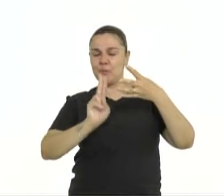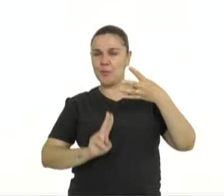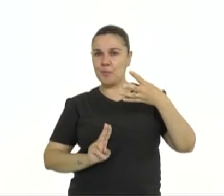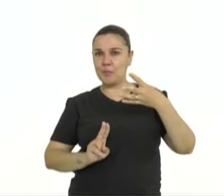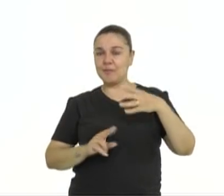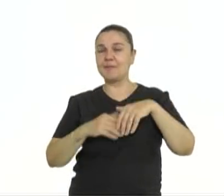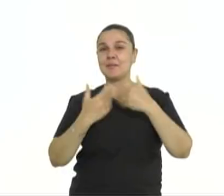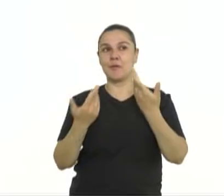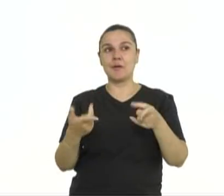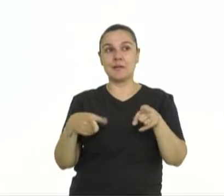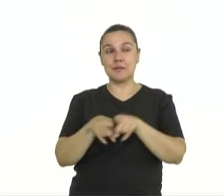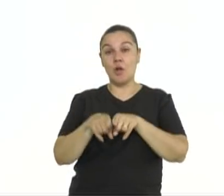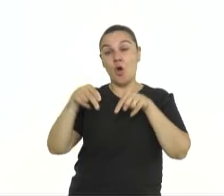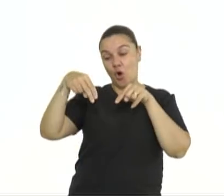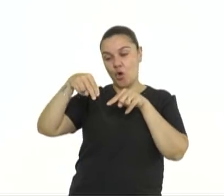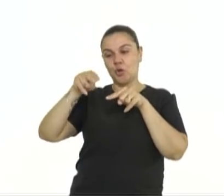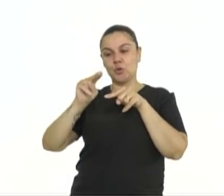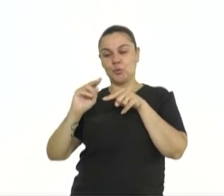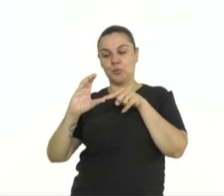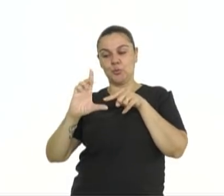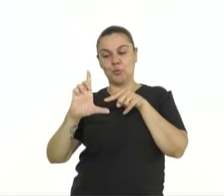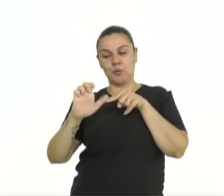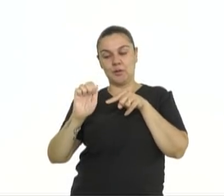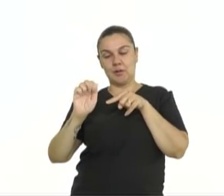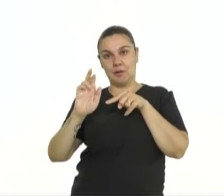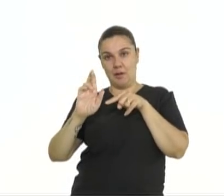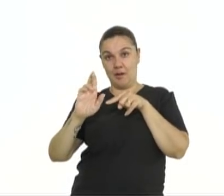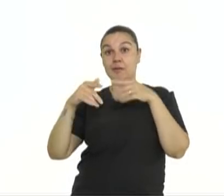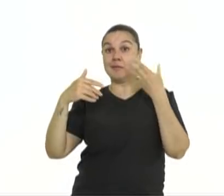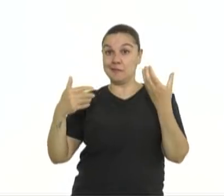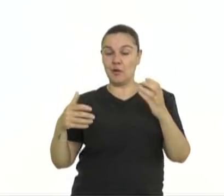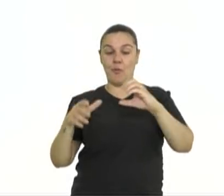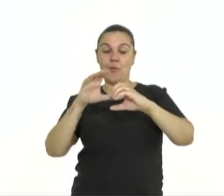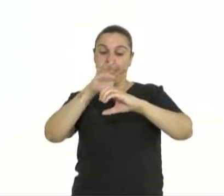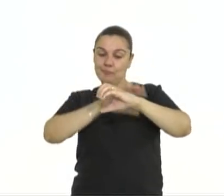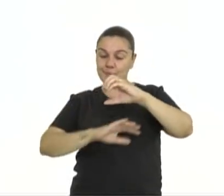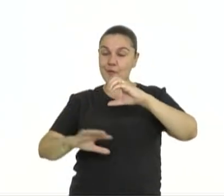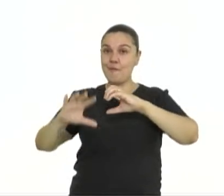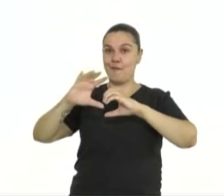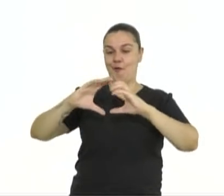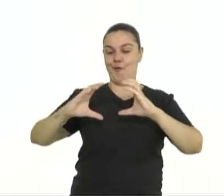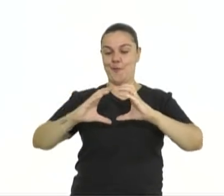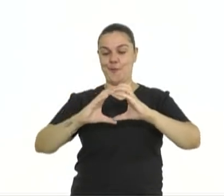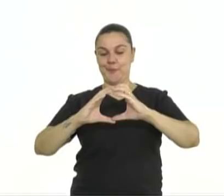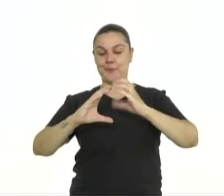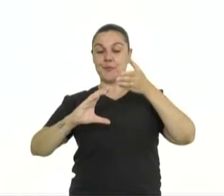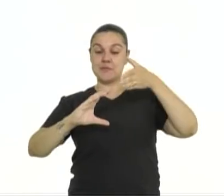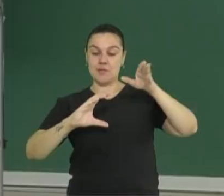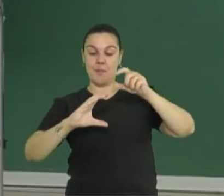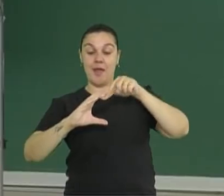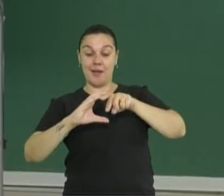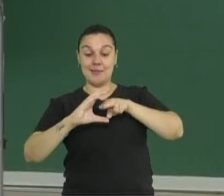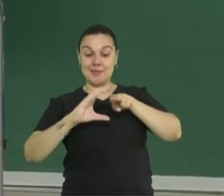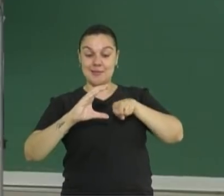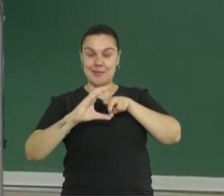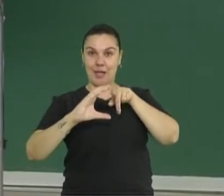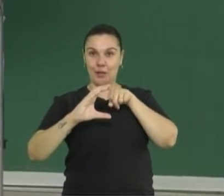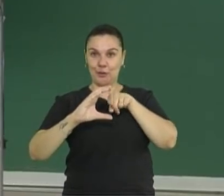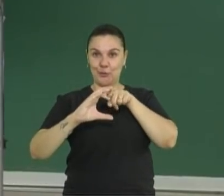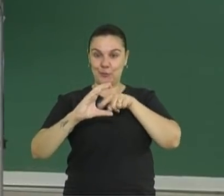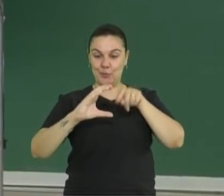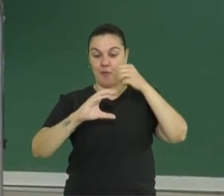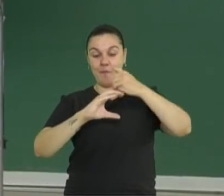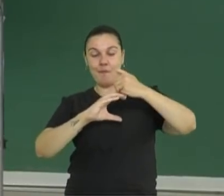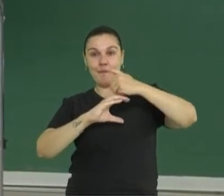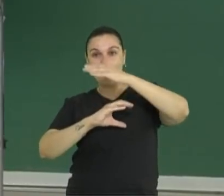Vocês perceberam que sempre tem a palavra nuclear? Então, é aquela membrana que envolve o núcleo, separa o que é o interior do núcleo e o que é fora,